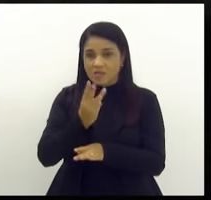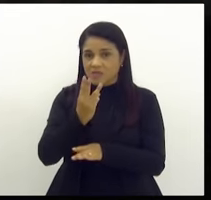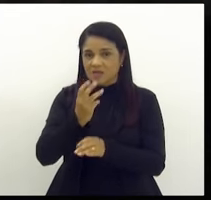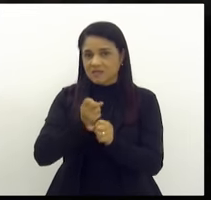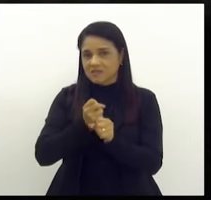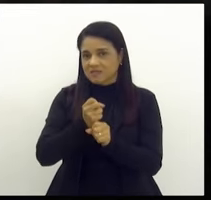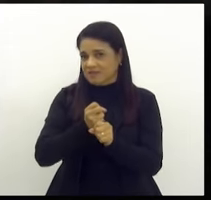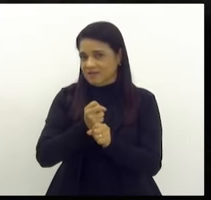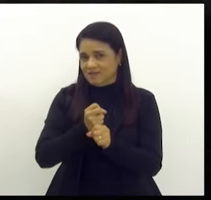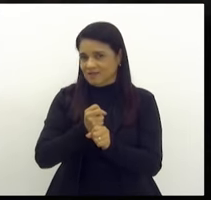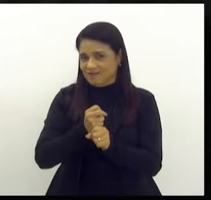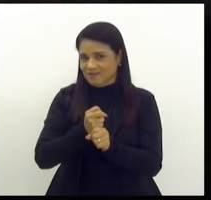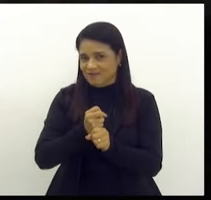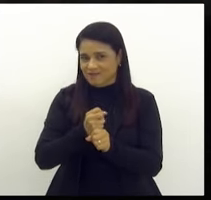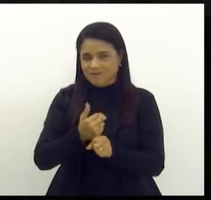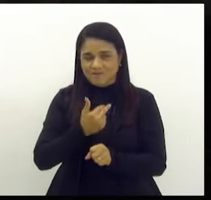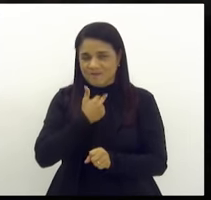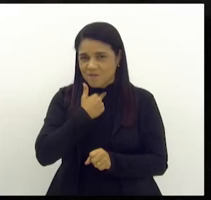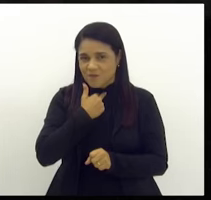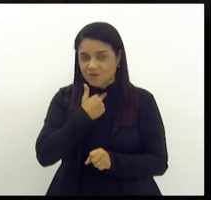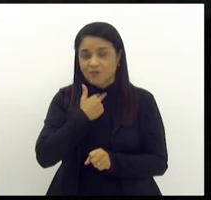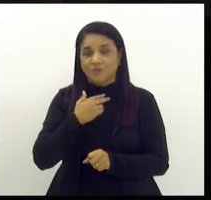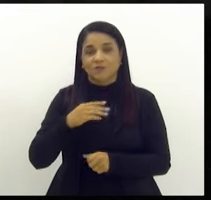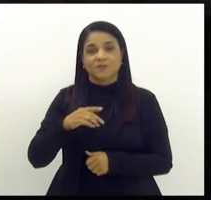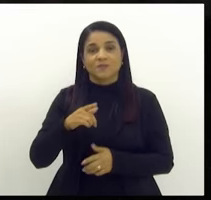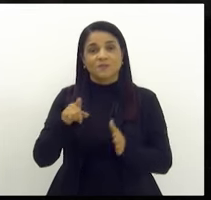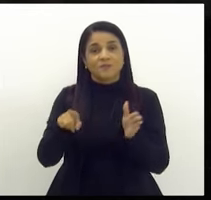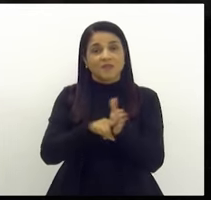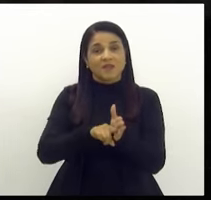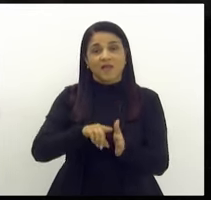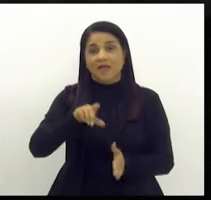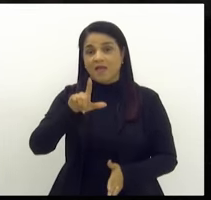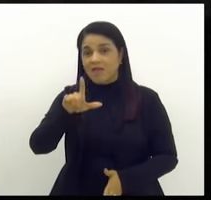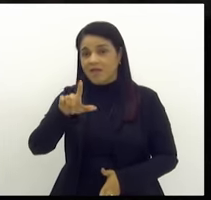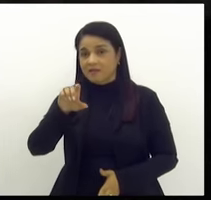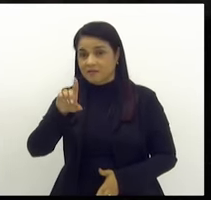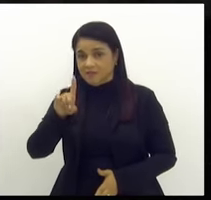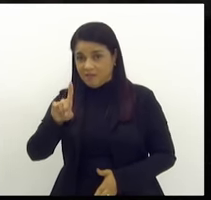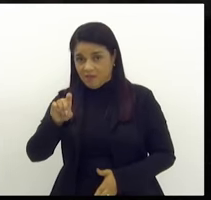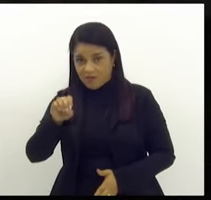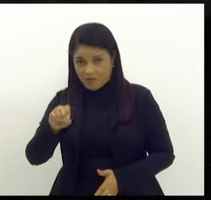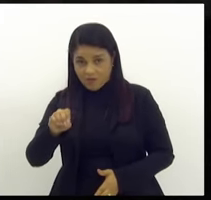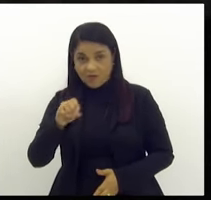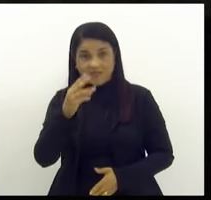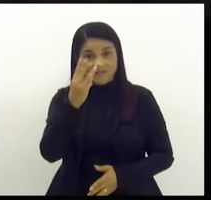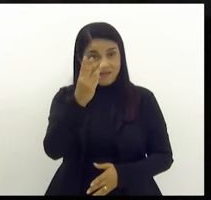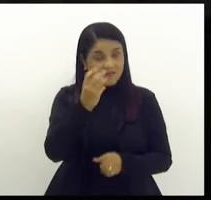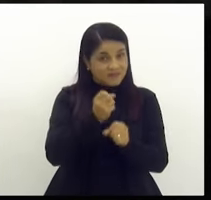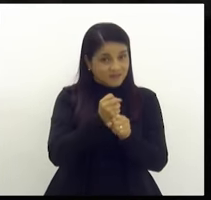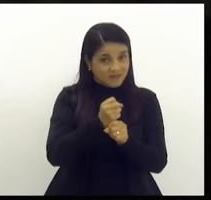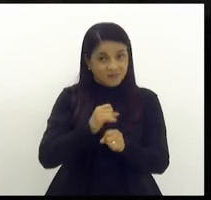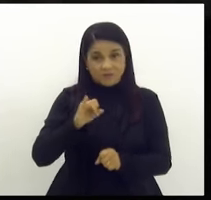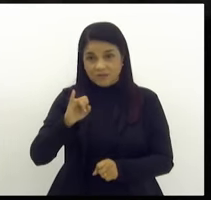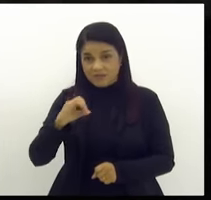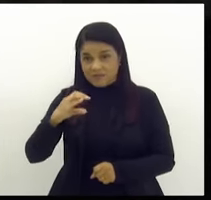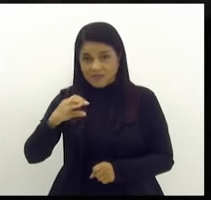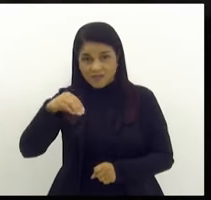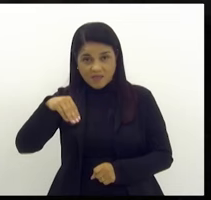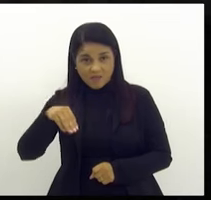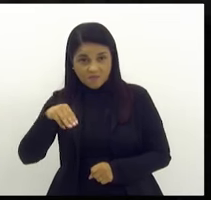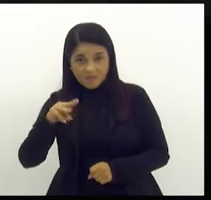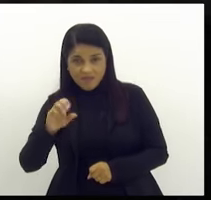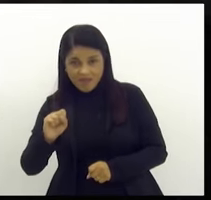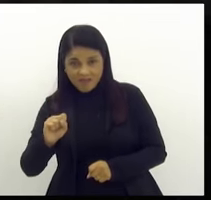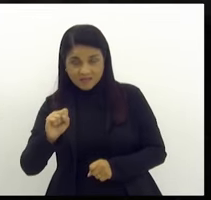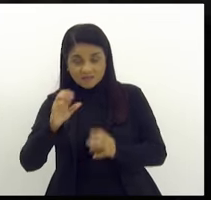previstos de Déficit pela LDO E também porque em 3 anos o ICMS começa a se